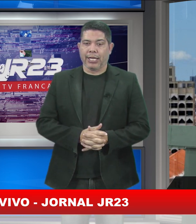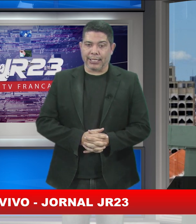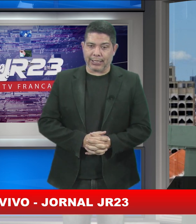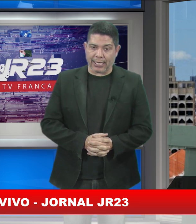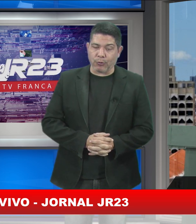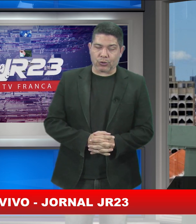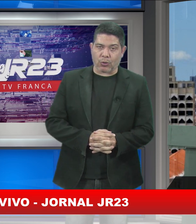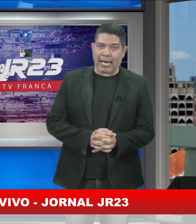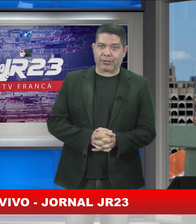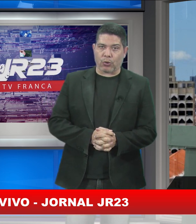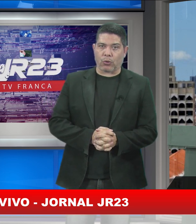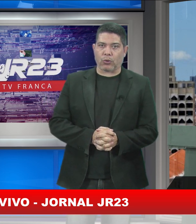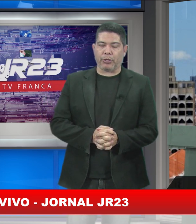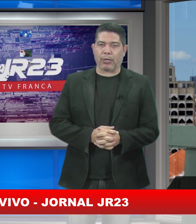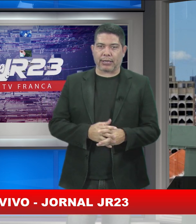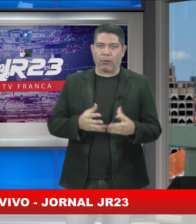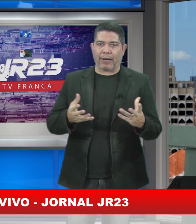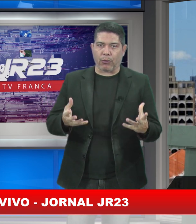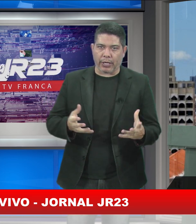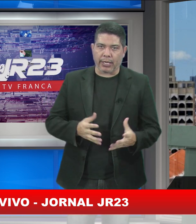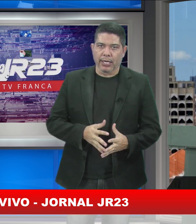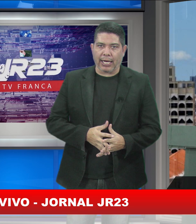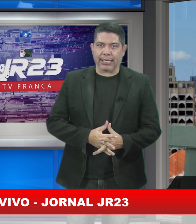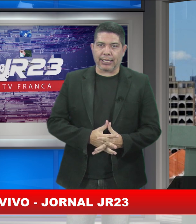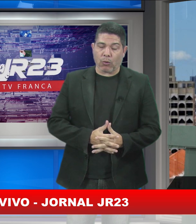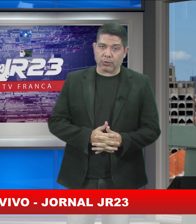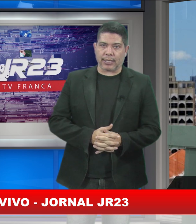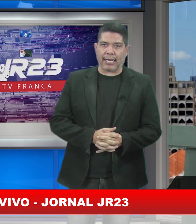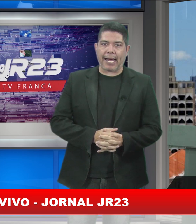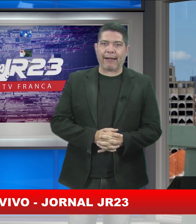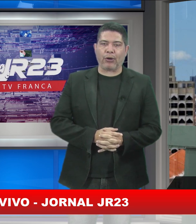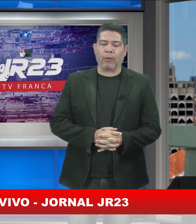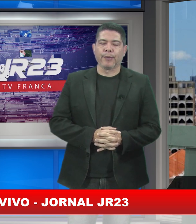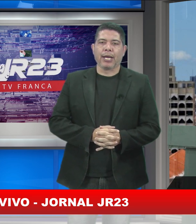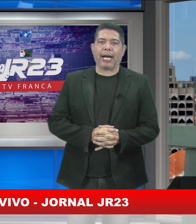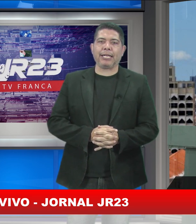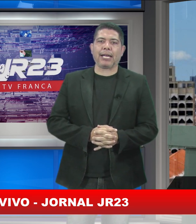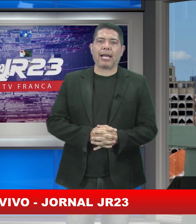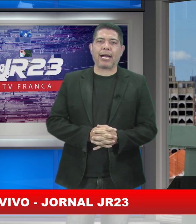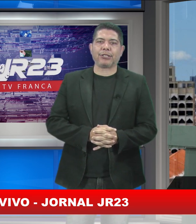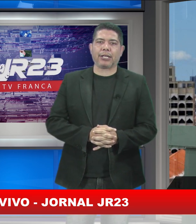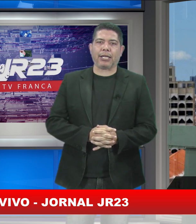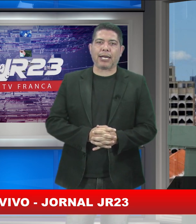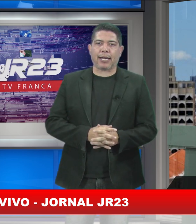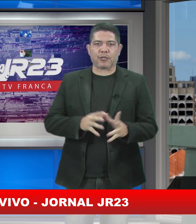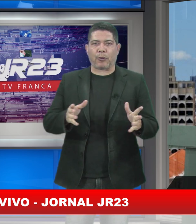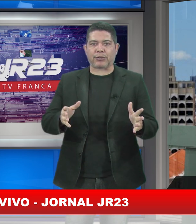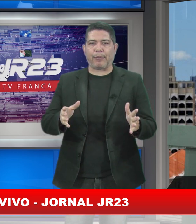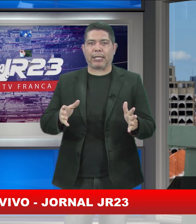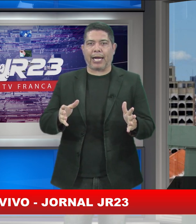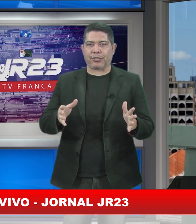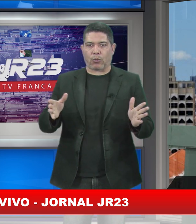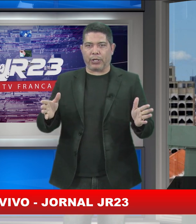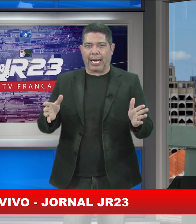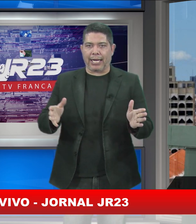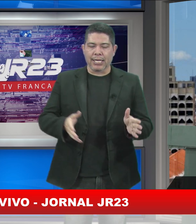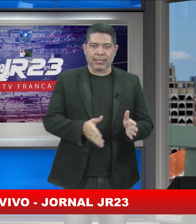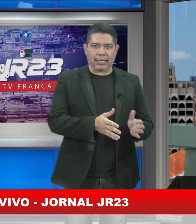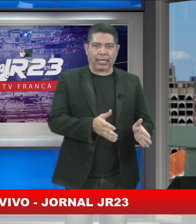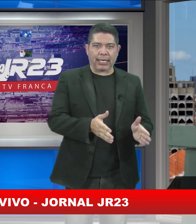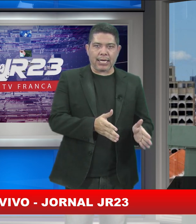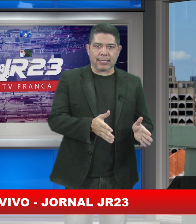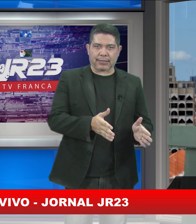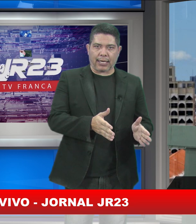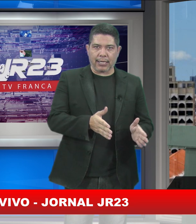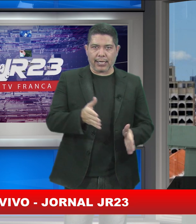mês, e tem muitos lugares que o condomínio é até um valor aí considerável, aí ela acha que a responsabilidade de cuidar